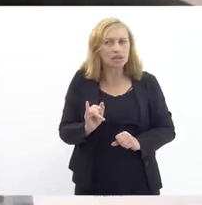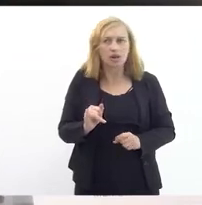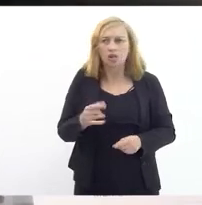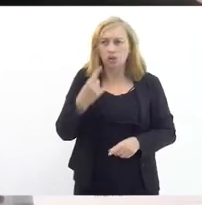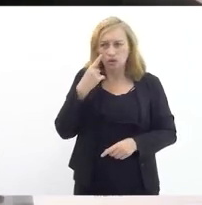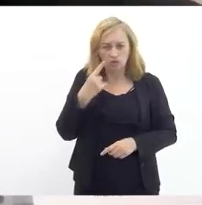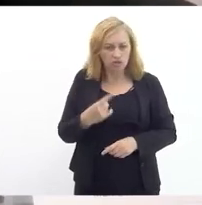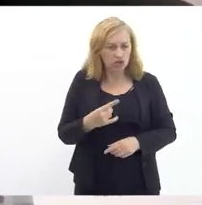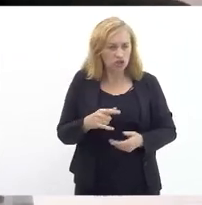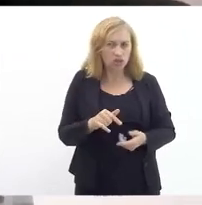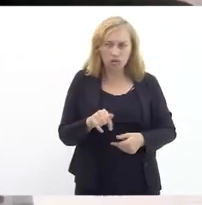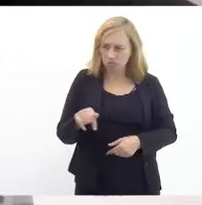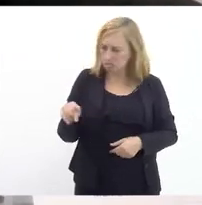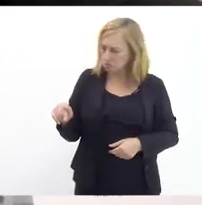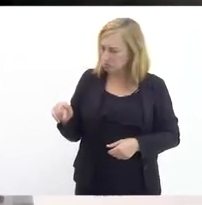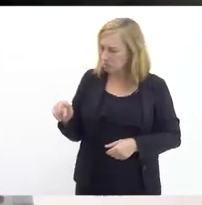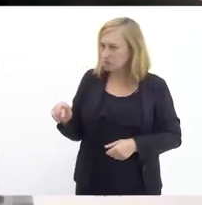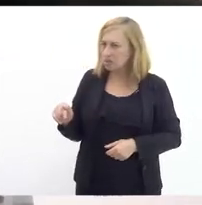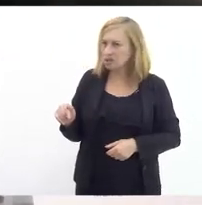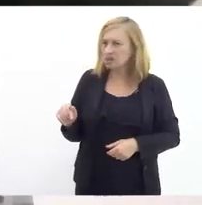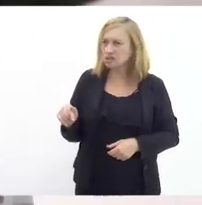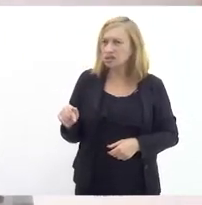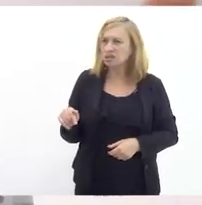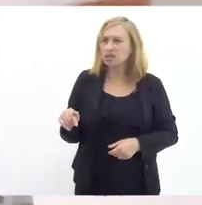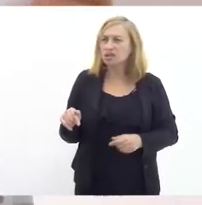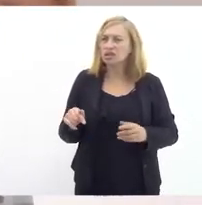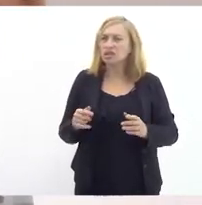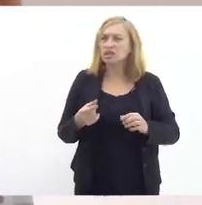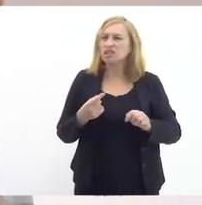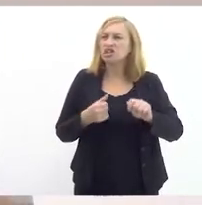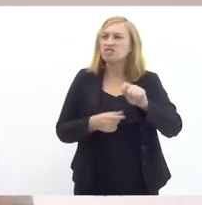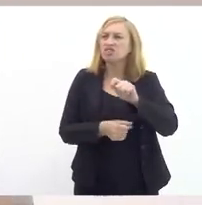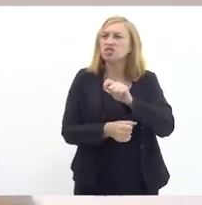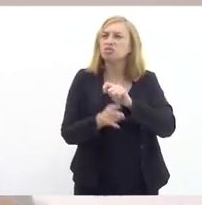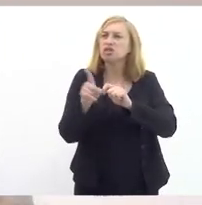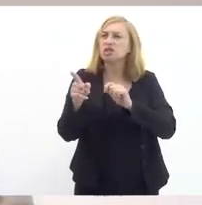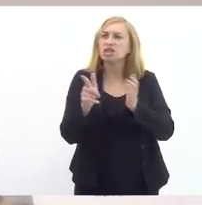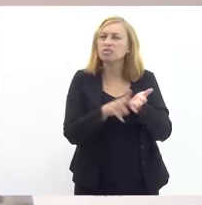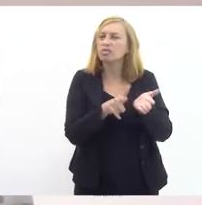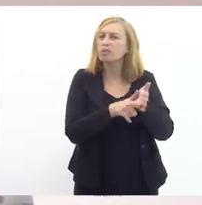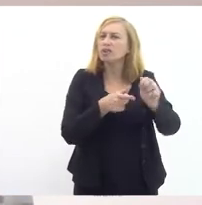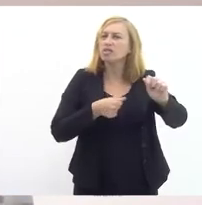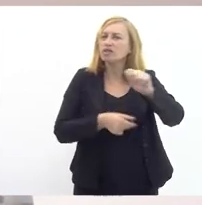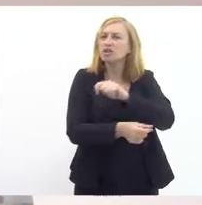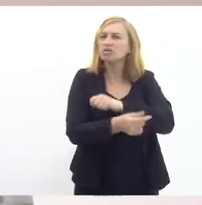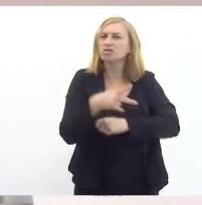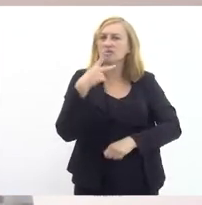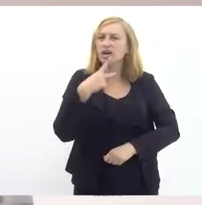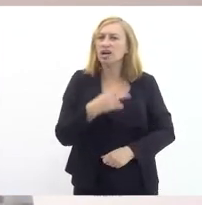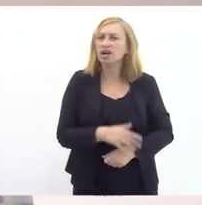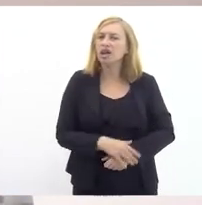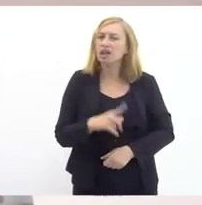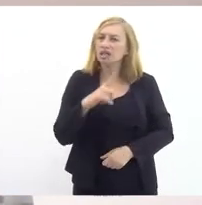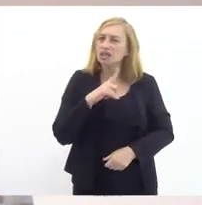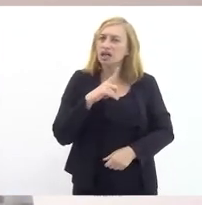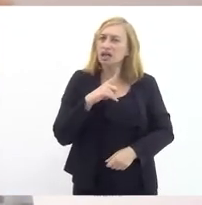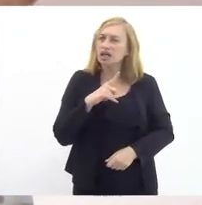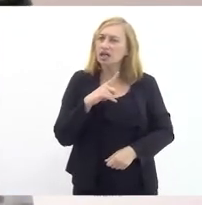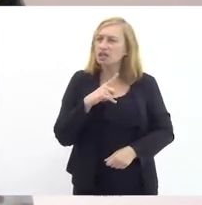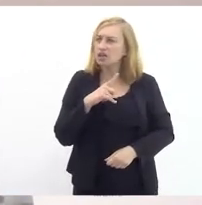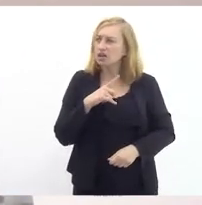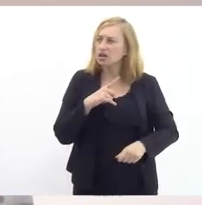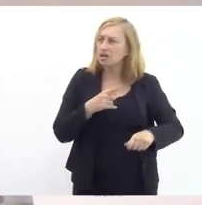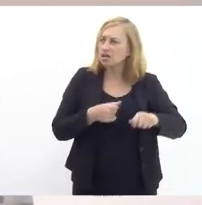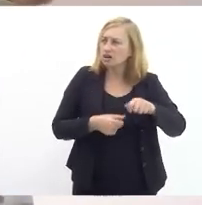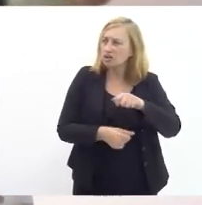pego esse quadro aqui, ó, de investimentos, diz o seguinte, tem um quadro de investimentos, não é